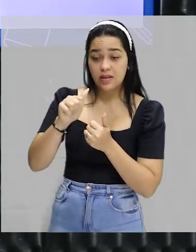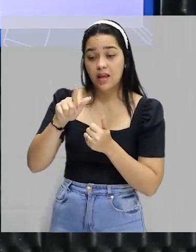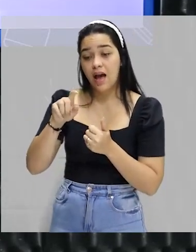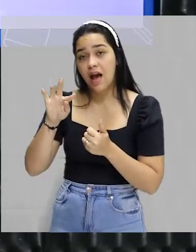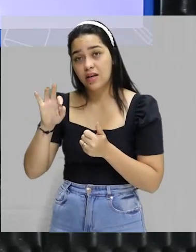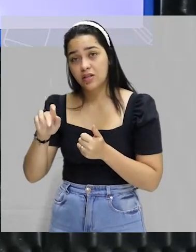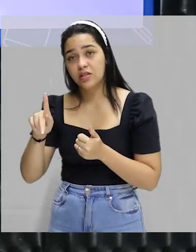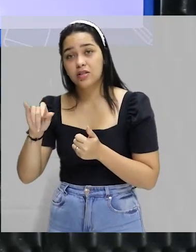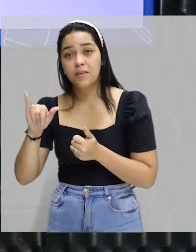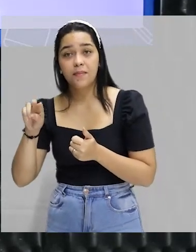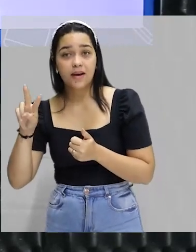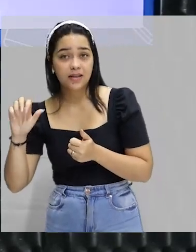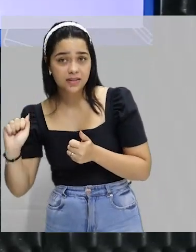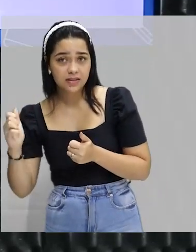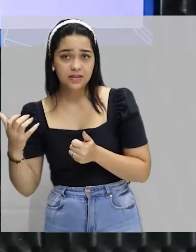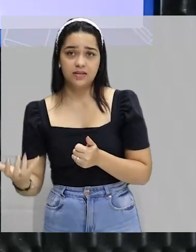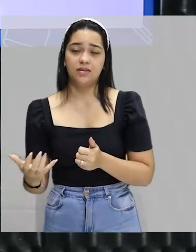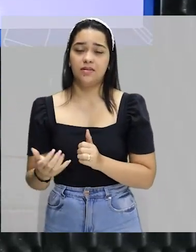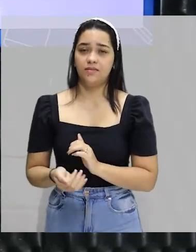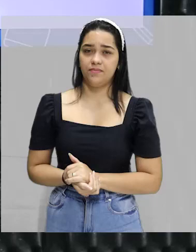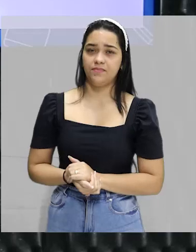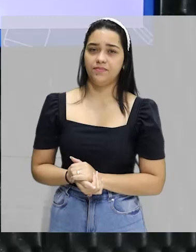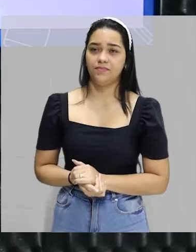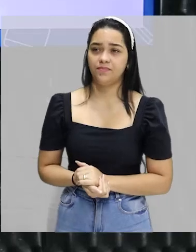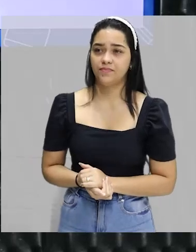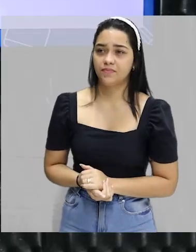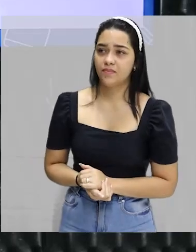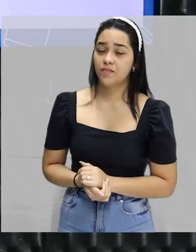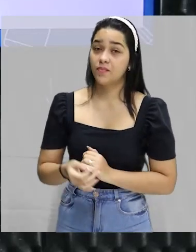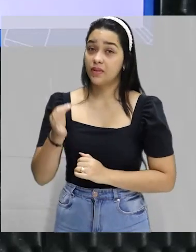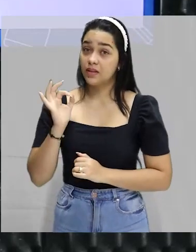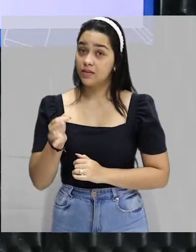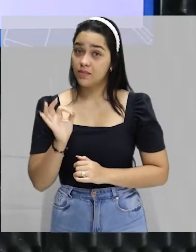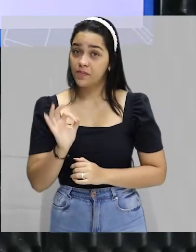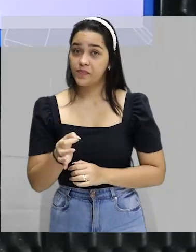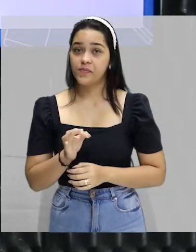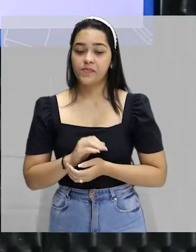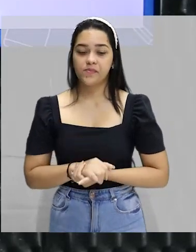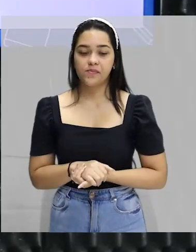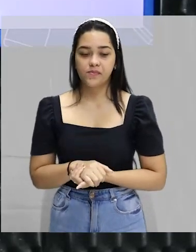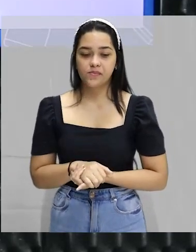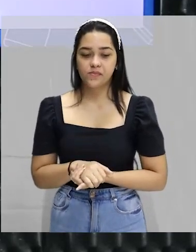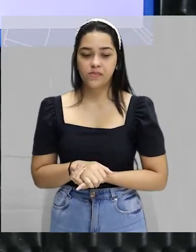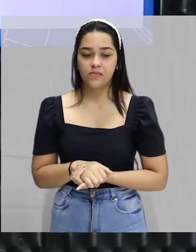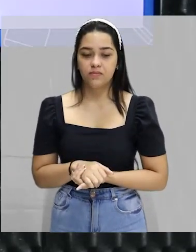da passiva, tá certo? Muito bem.